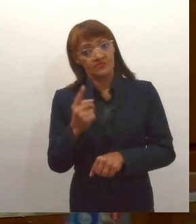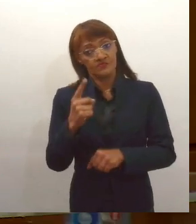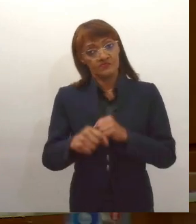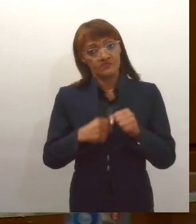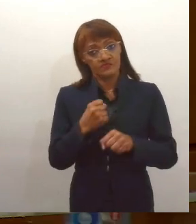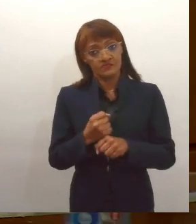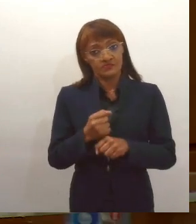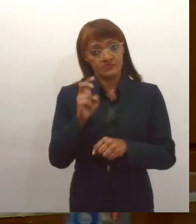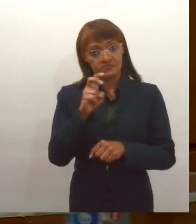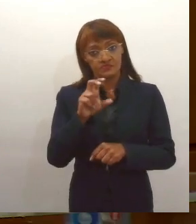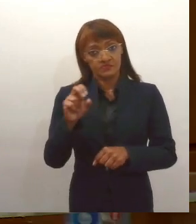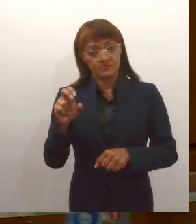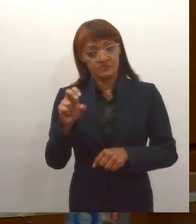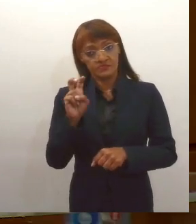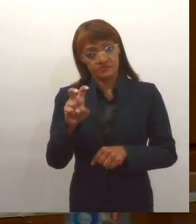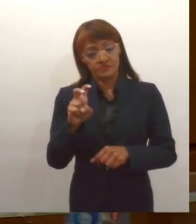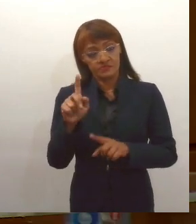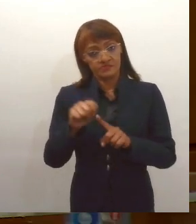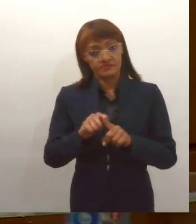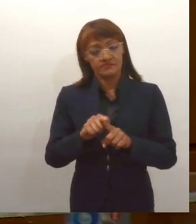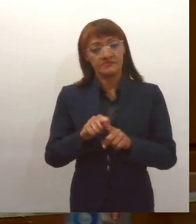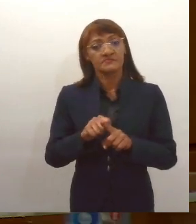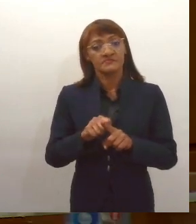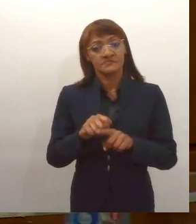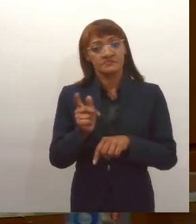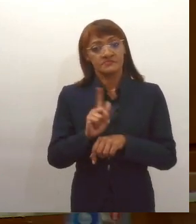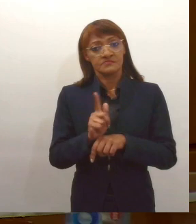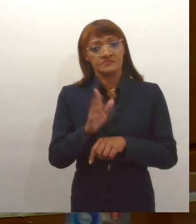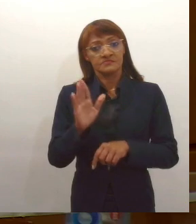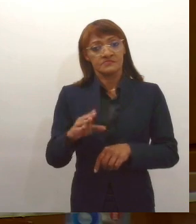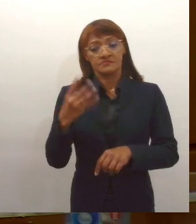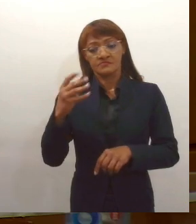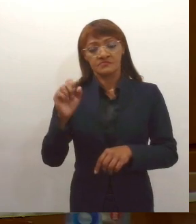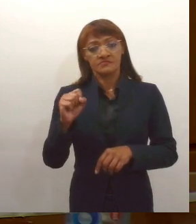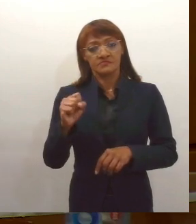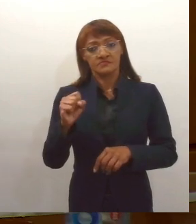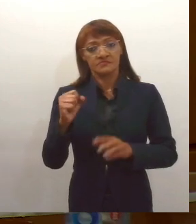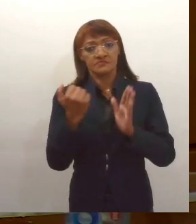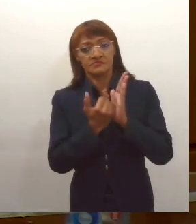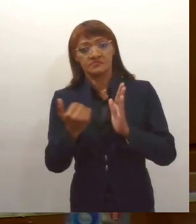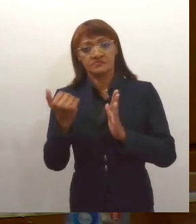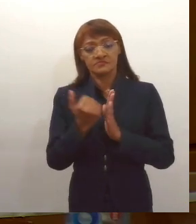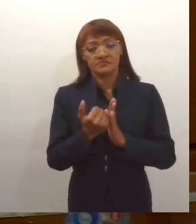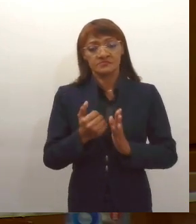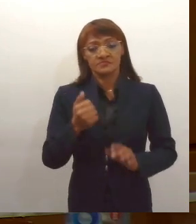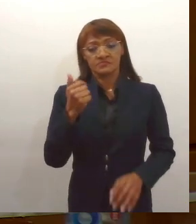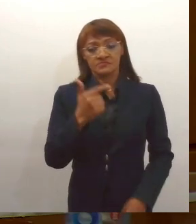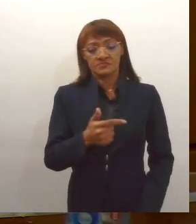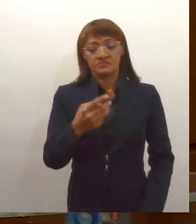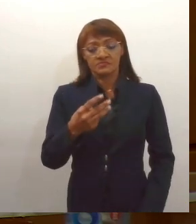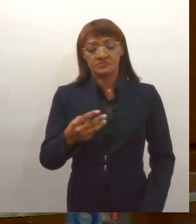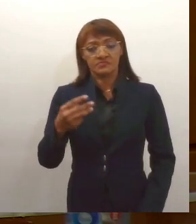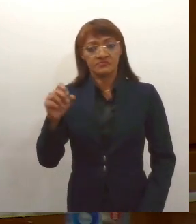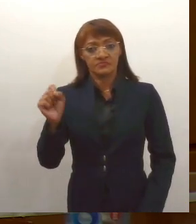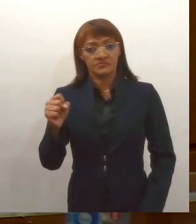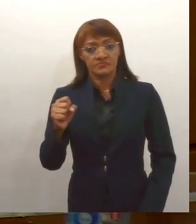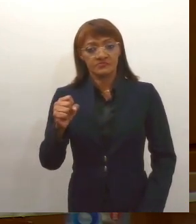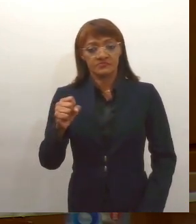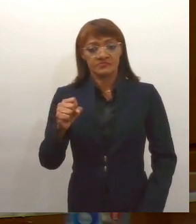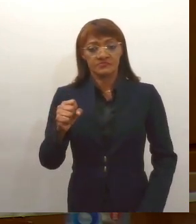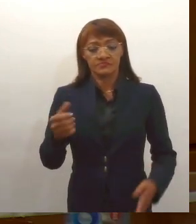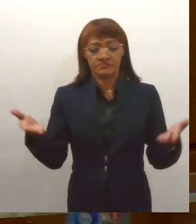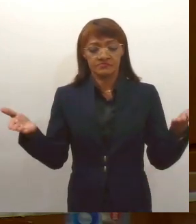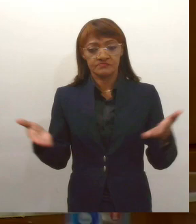leitos saindo de 238 leitos para Os Atuais 338